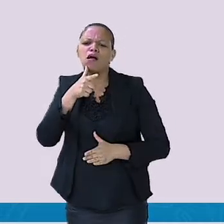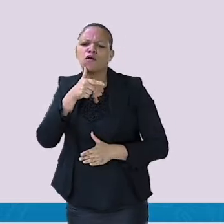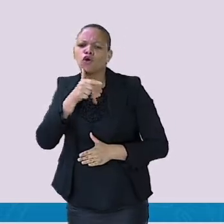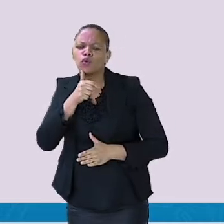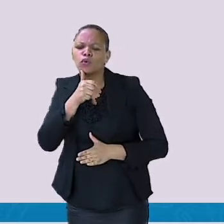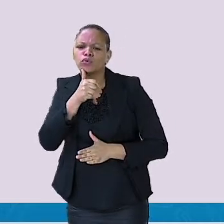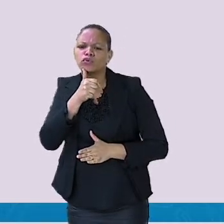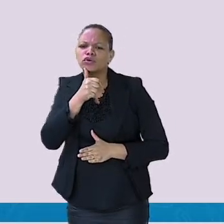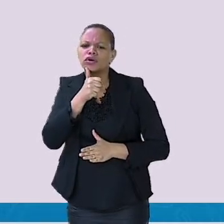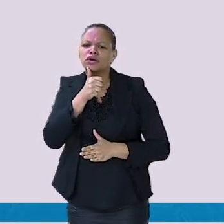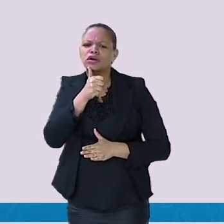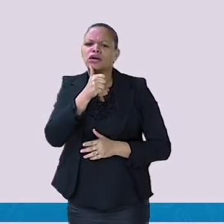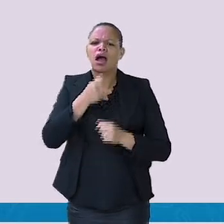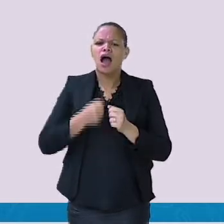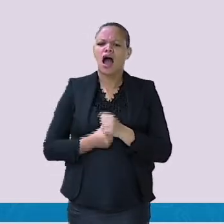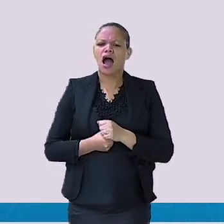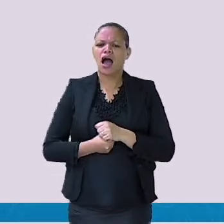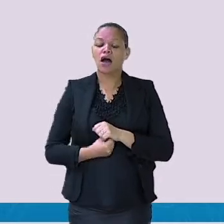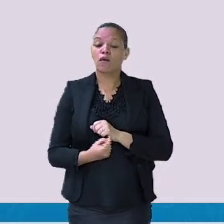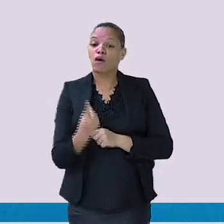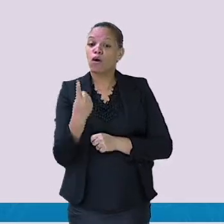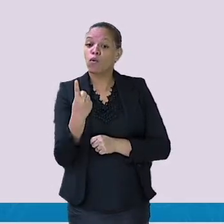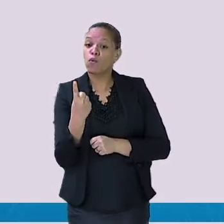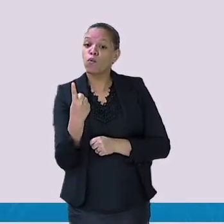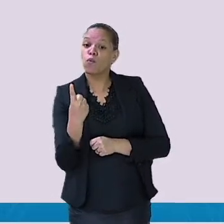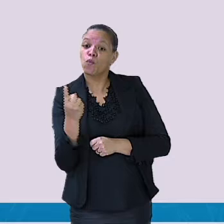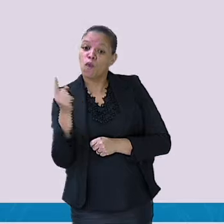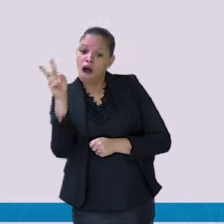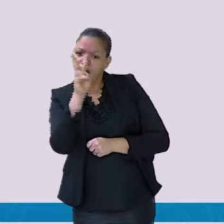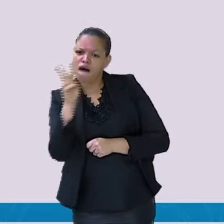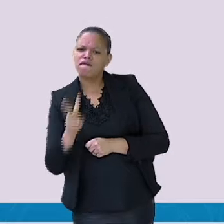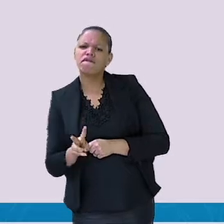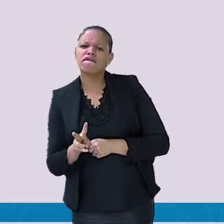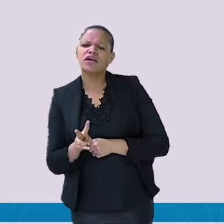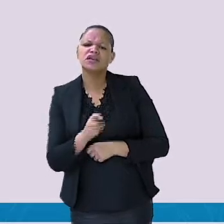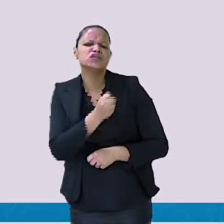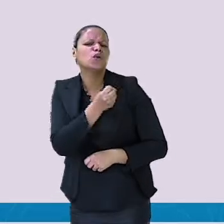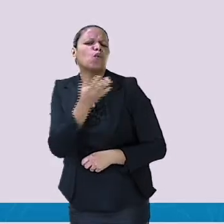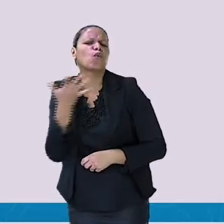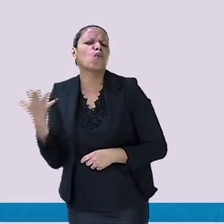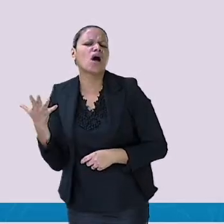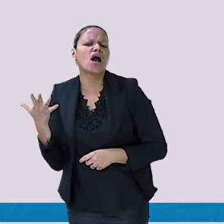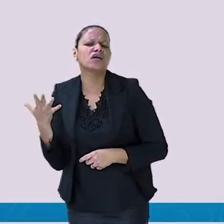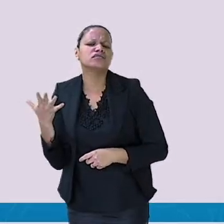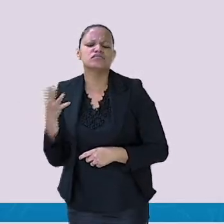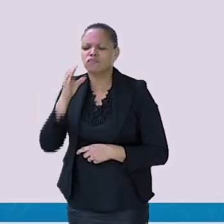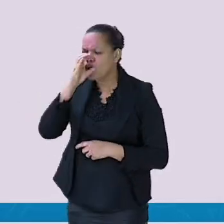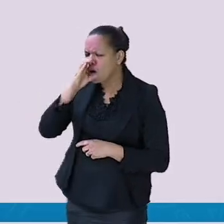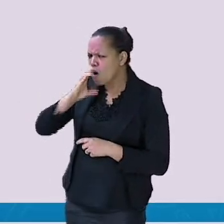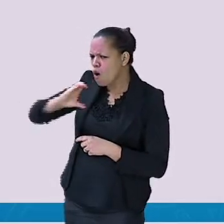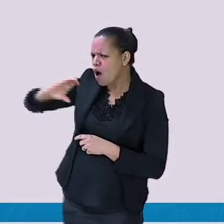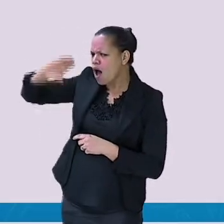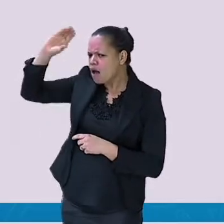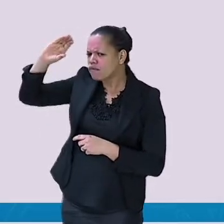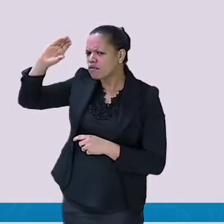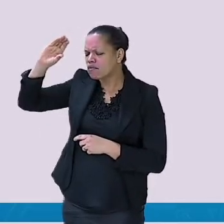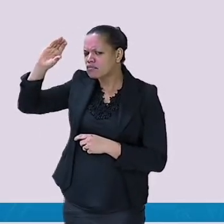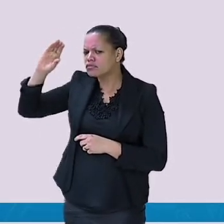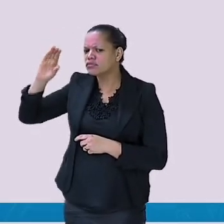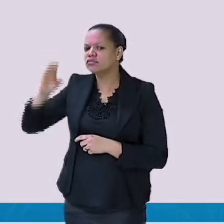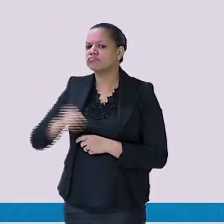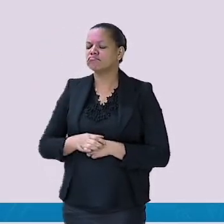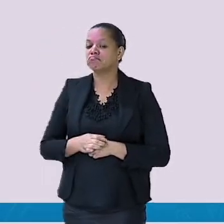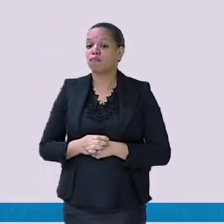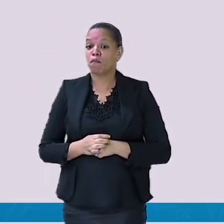que ele toma no dia todo, certo? É quanto cabe a capacidade ali, ó, da tromba. Nós lemos no